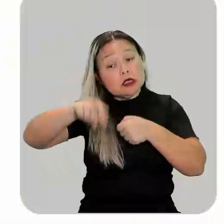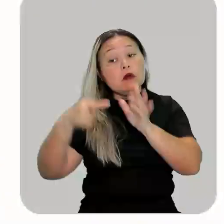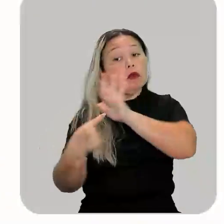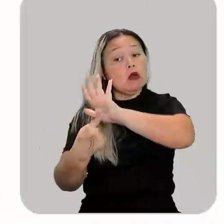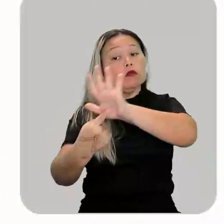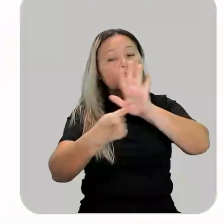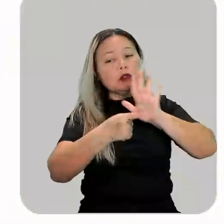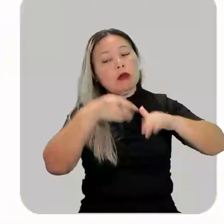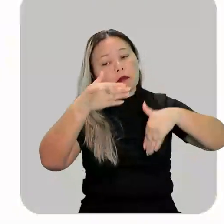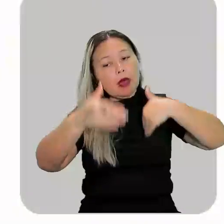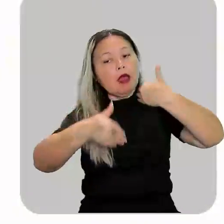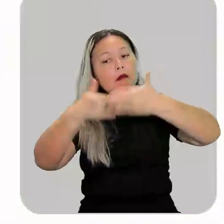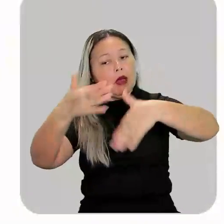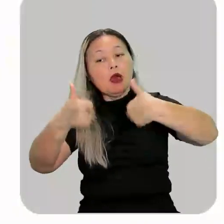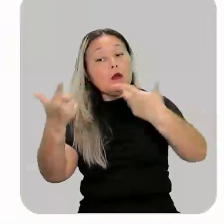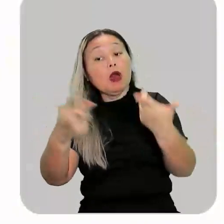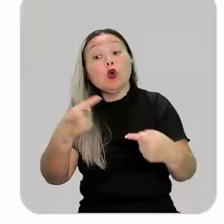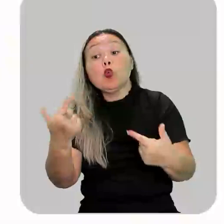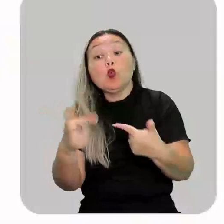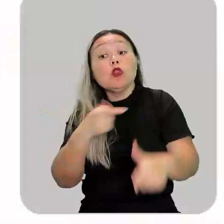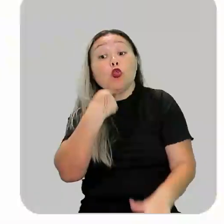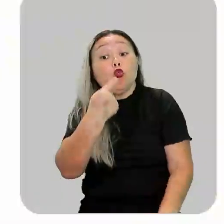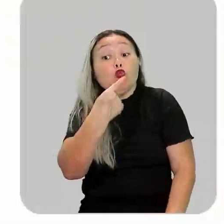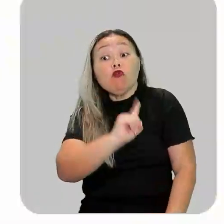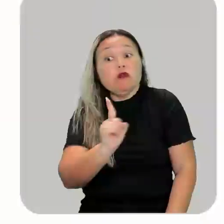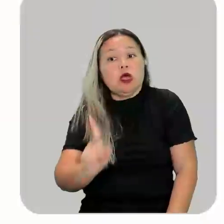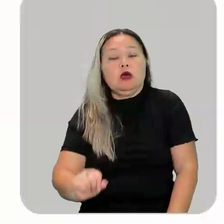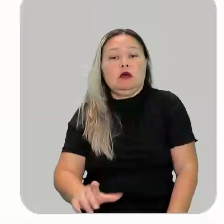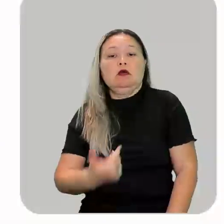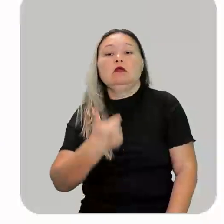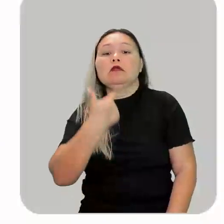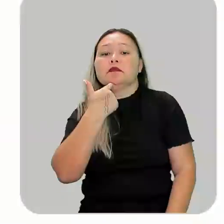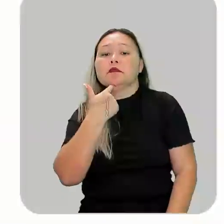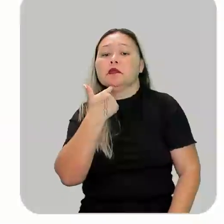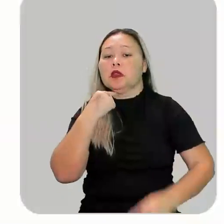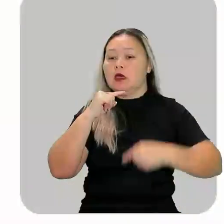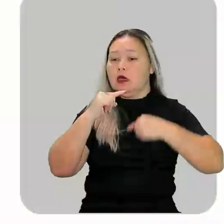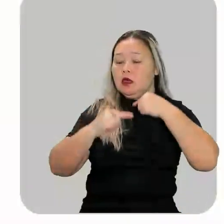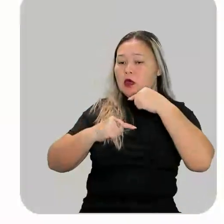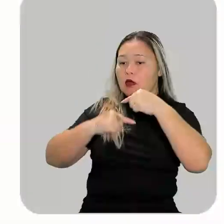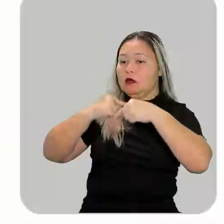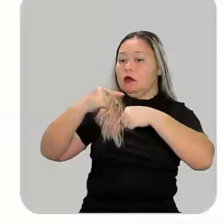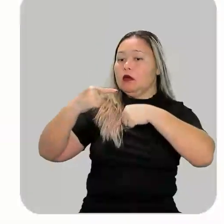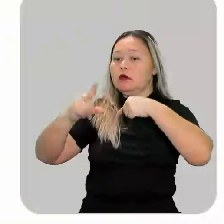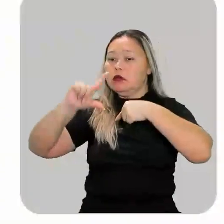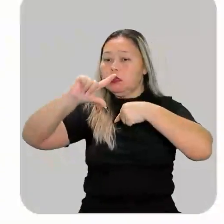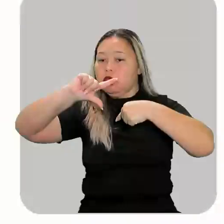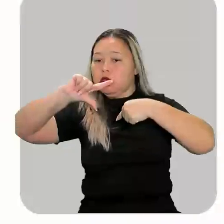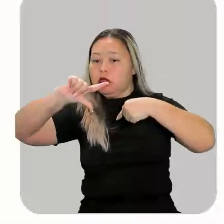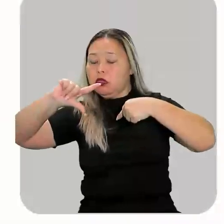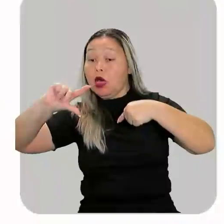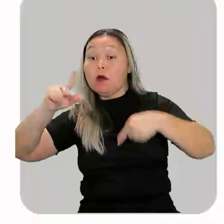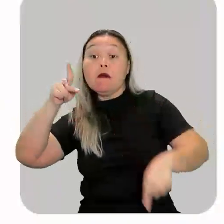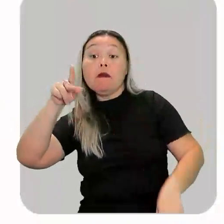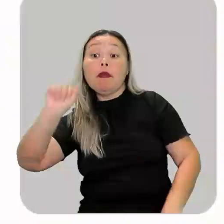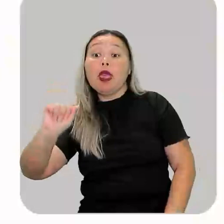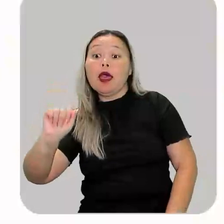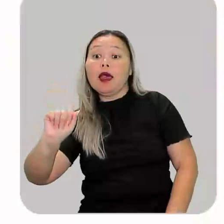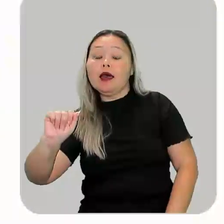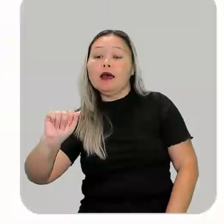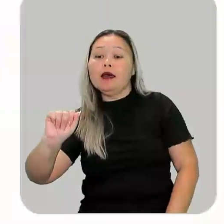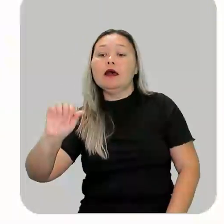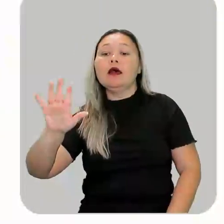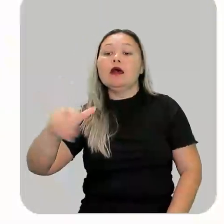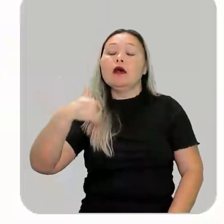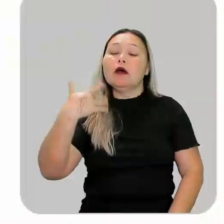vocês para não ficar dúvida, né? Virou uma progressão aritmética decrescente. Pois é. PA. Olha aí que legal,